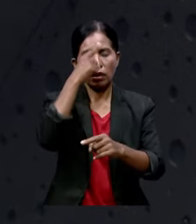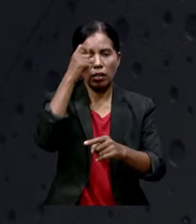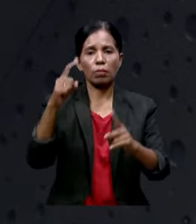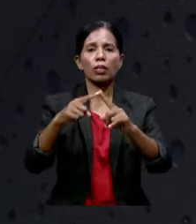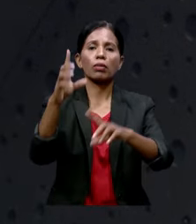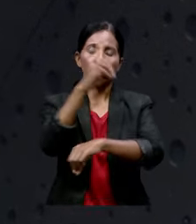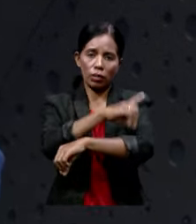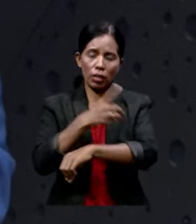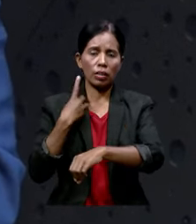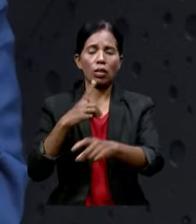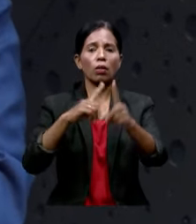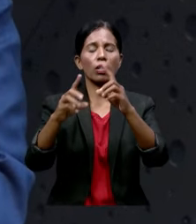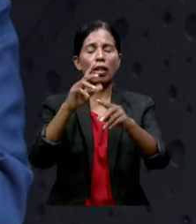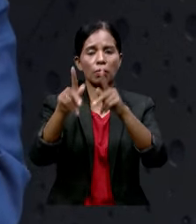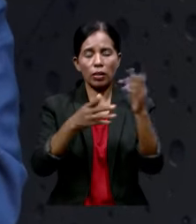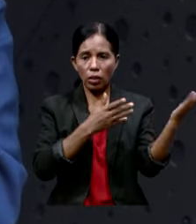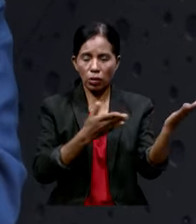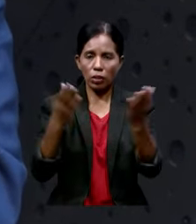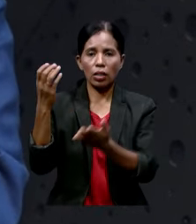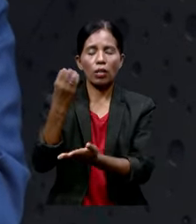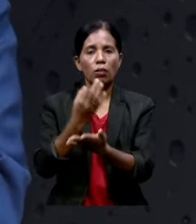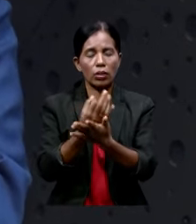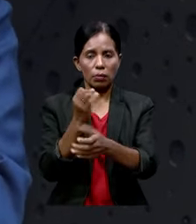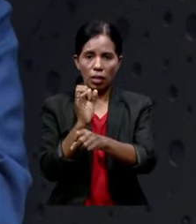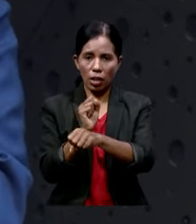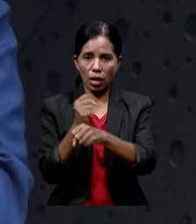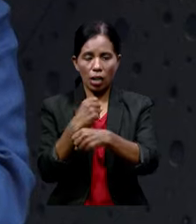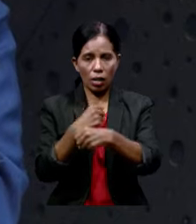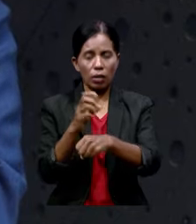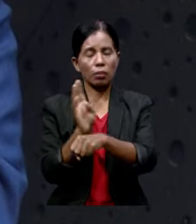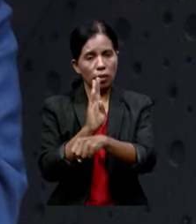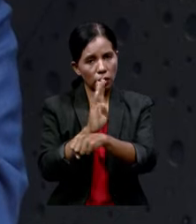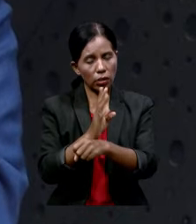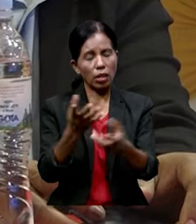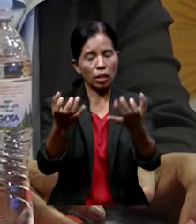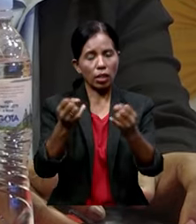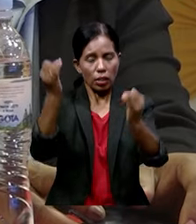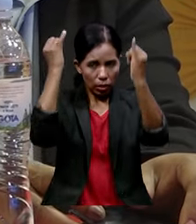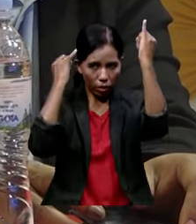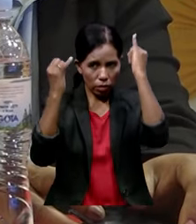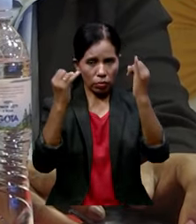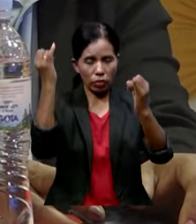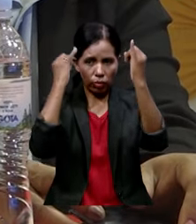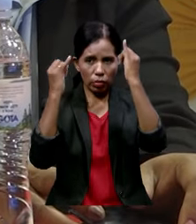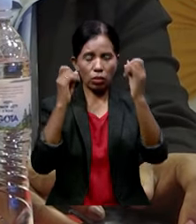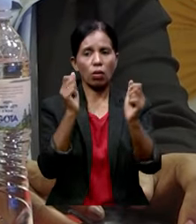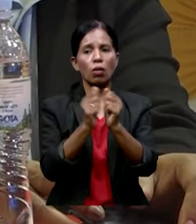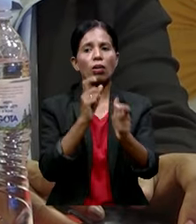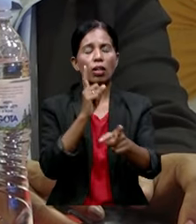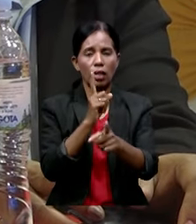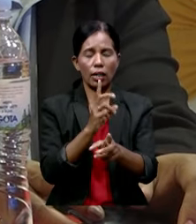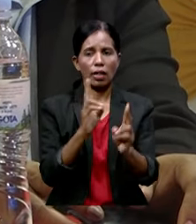et kule investidor sira. Emana beha osa. Hakarak simu informação holais. Ita tama